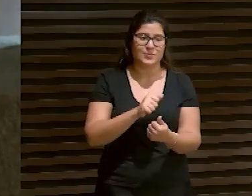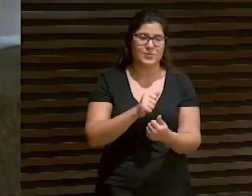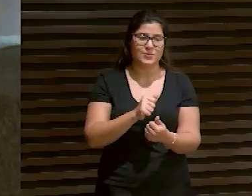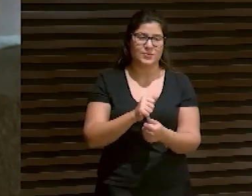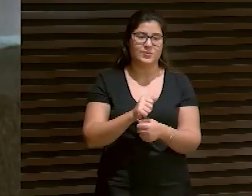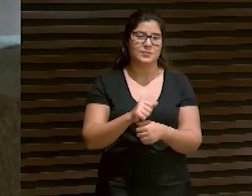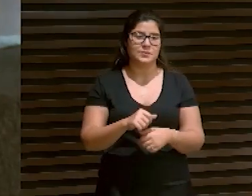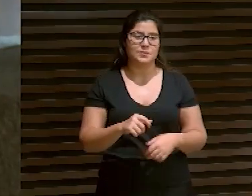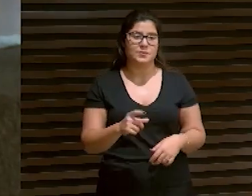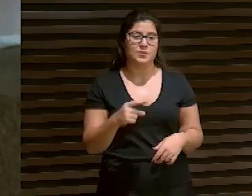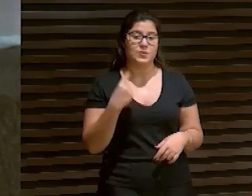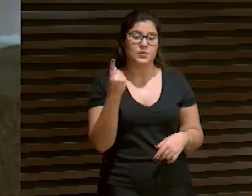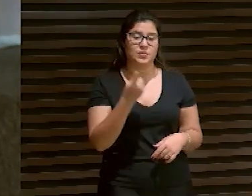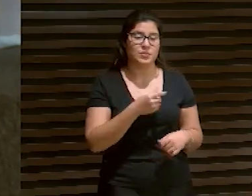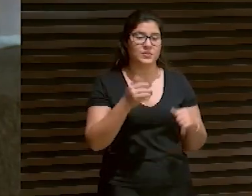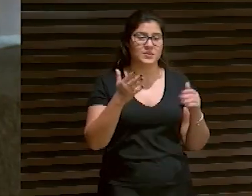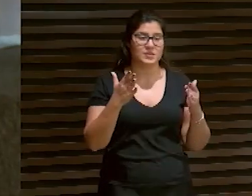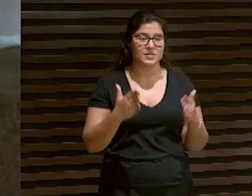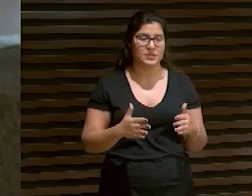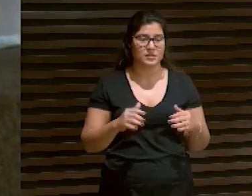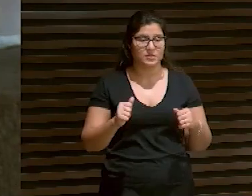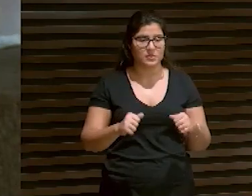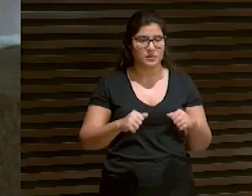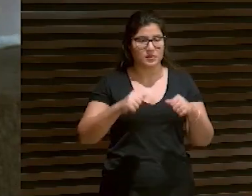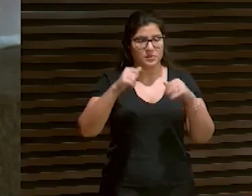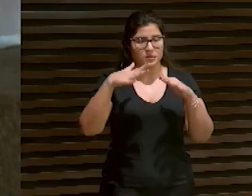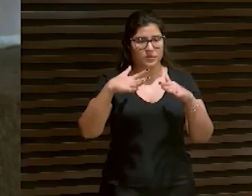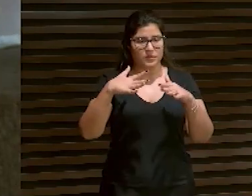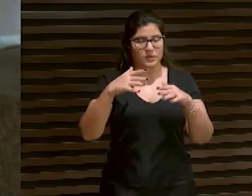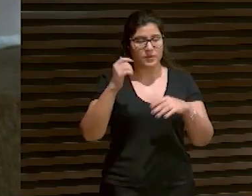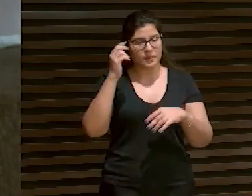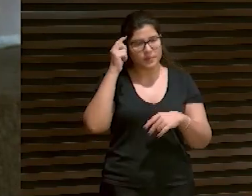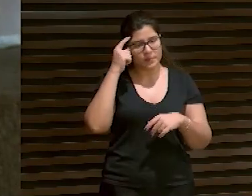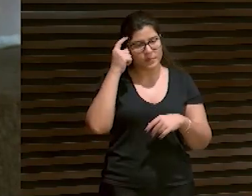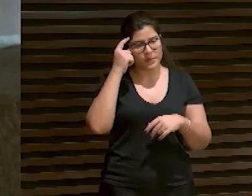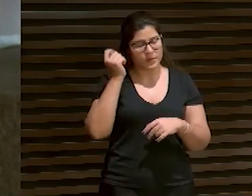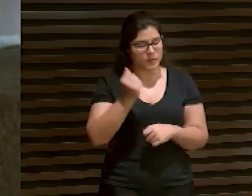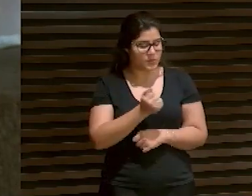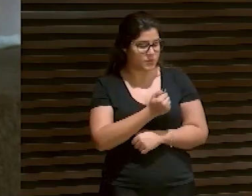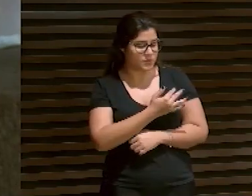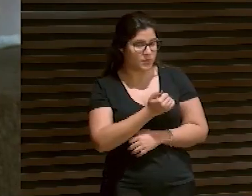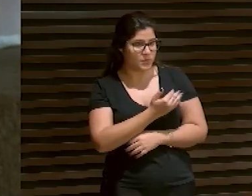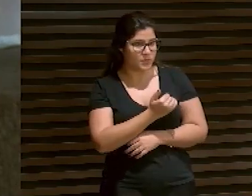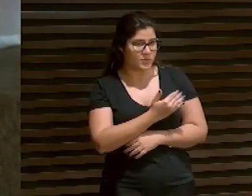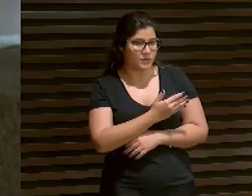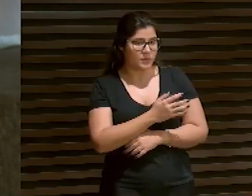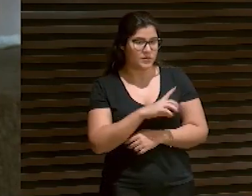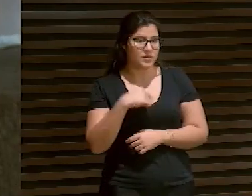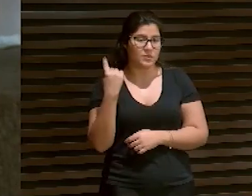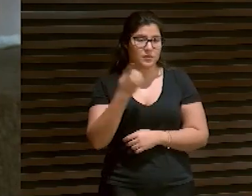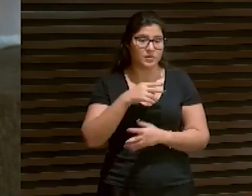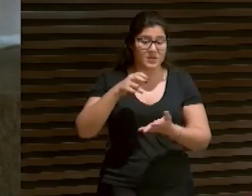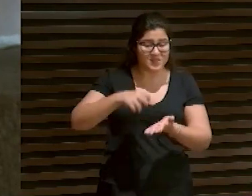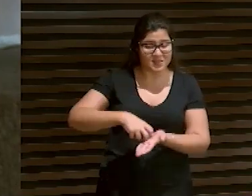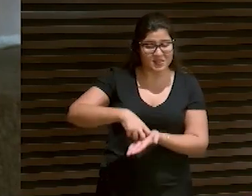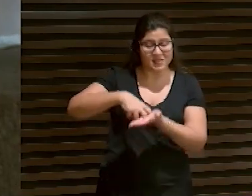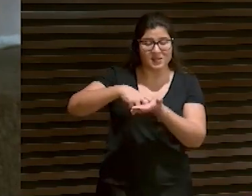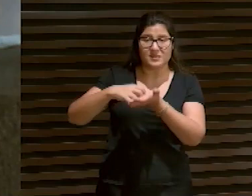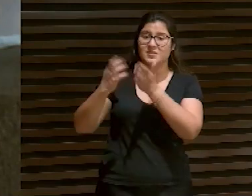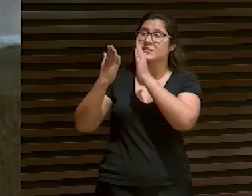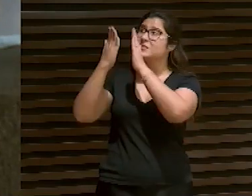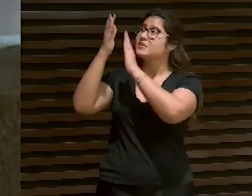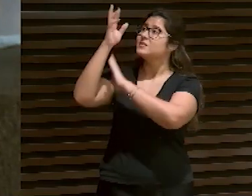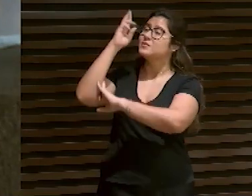fomos iluminados, um dia nossa mente foi iluminada, nosso coração foi iluminado, e nós prostrados nos colocamos diante do